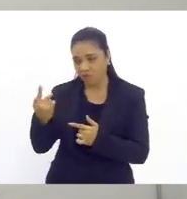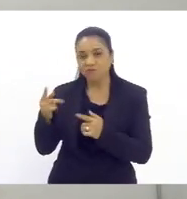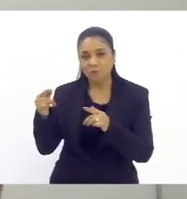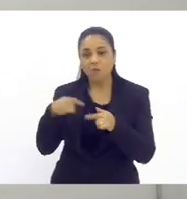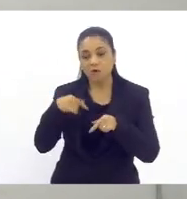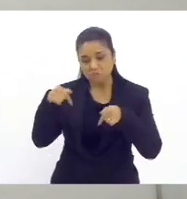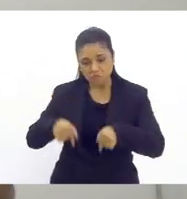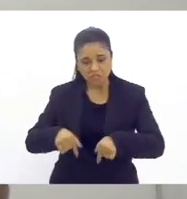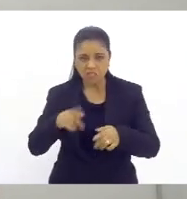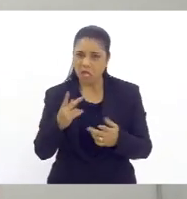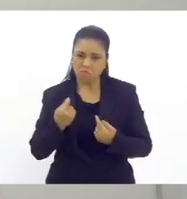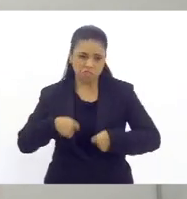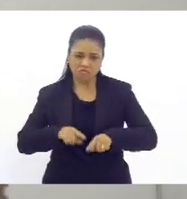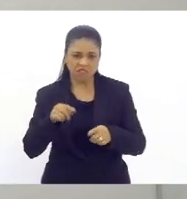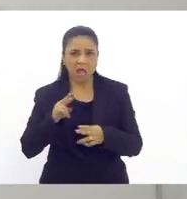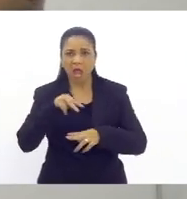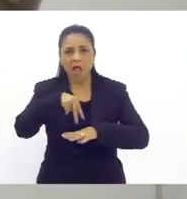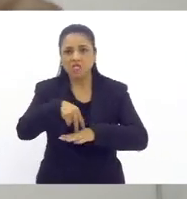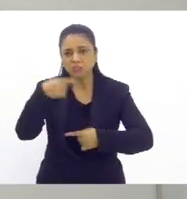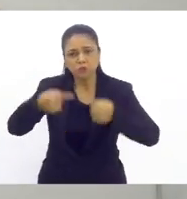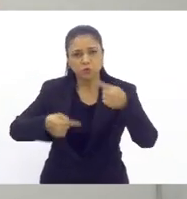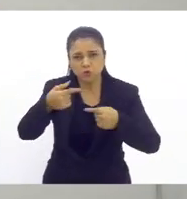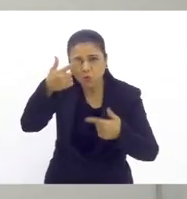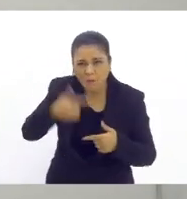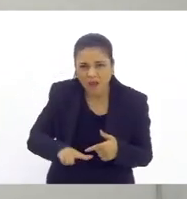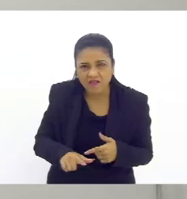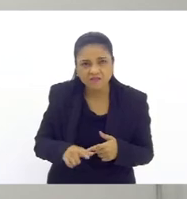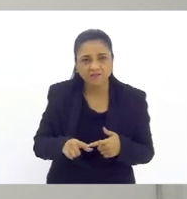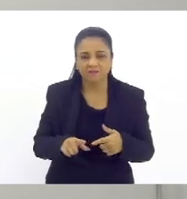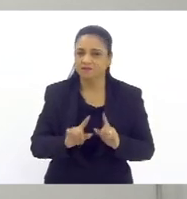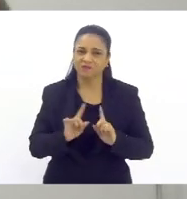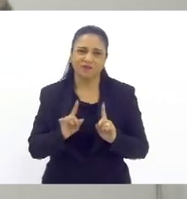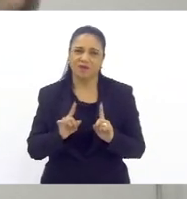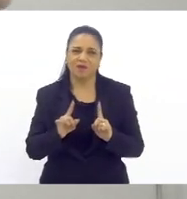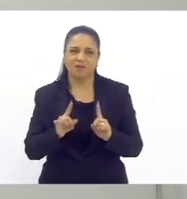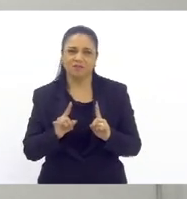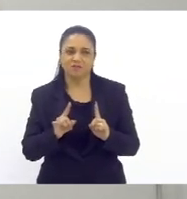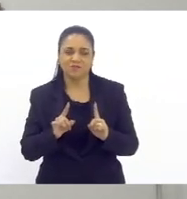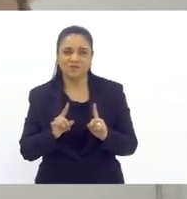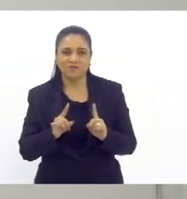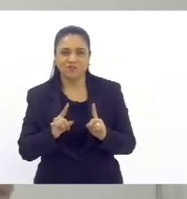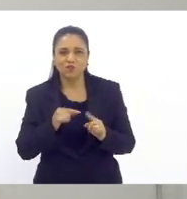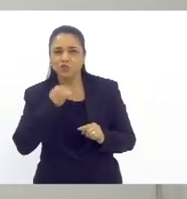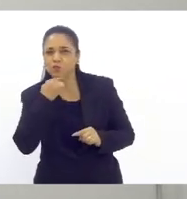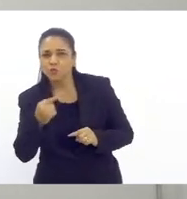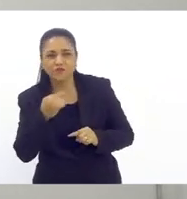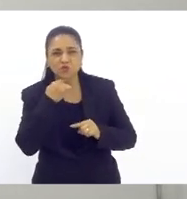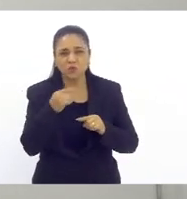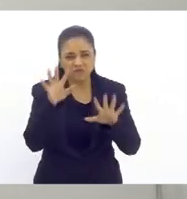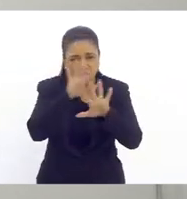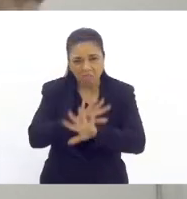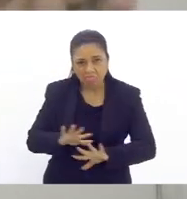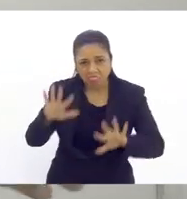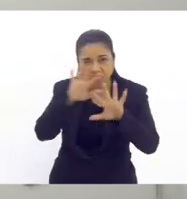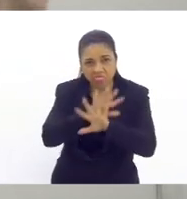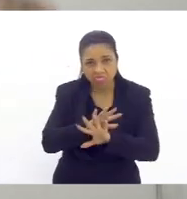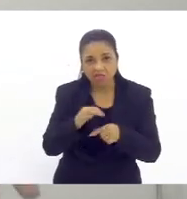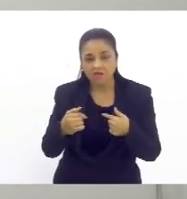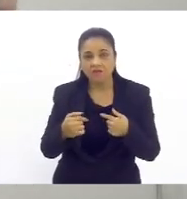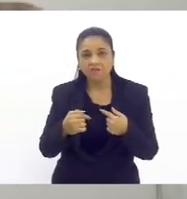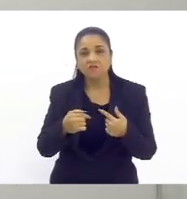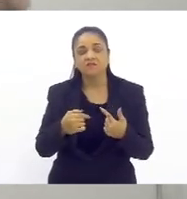discutindo impressões e e brechas subjetivas que podem